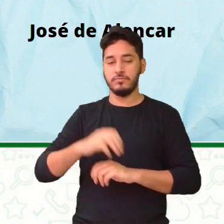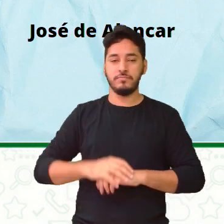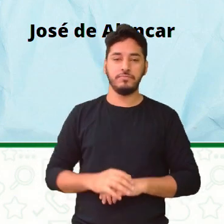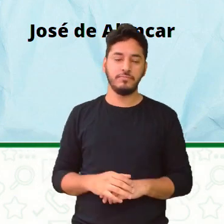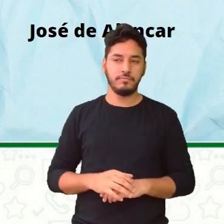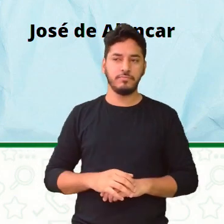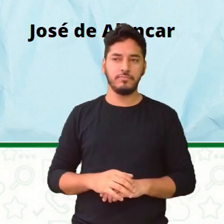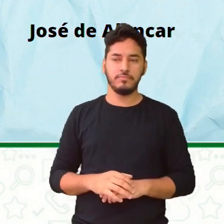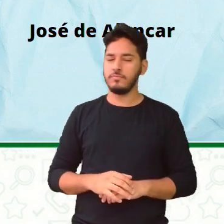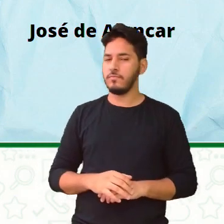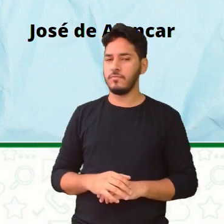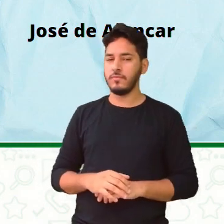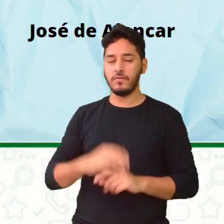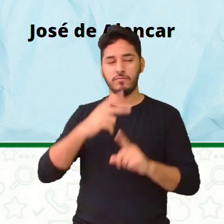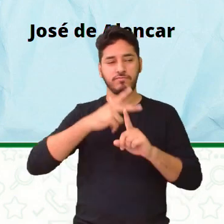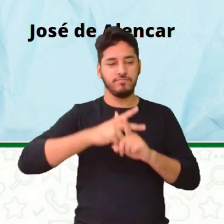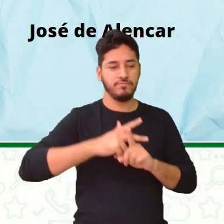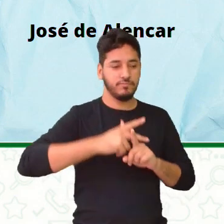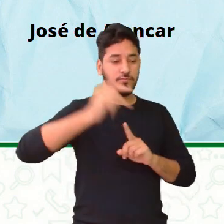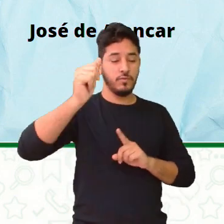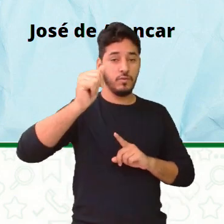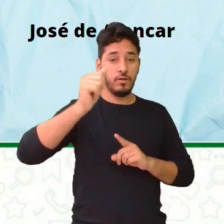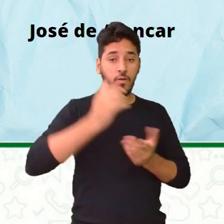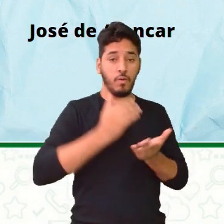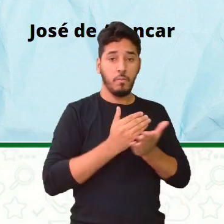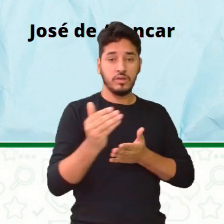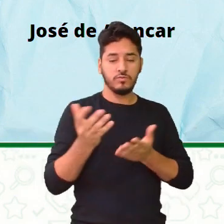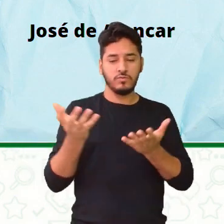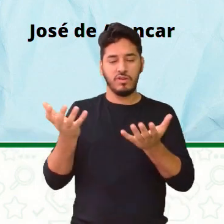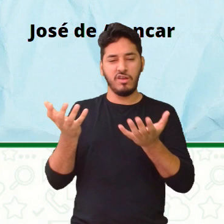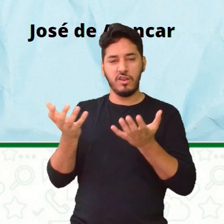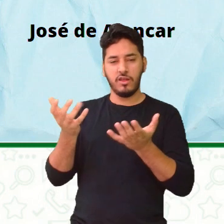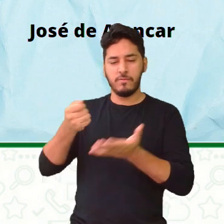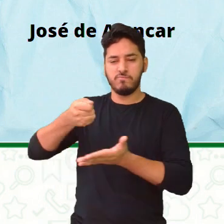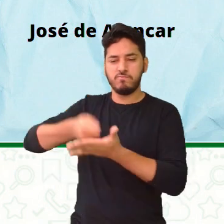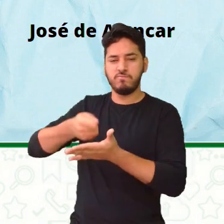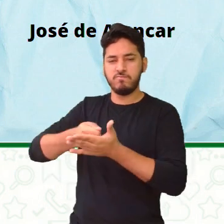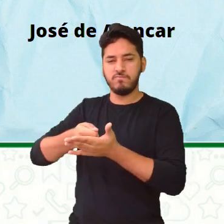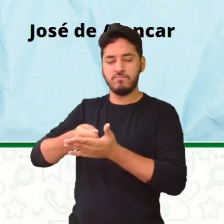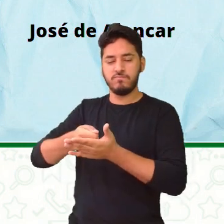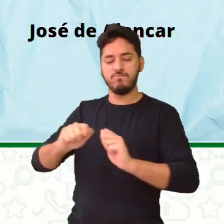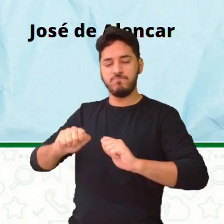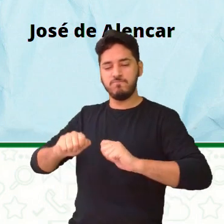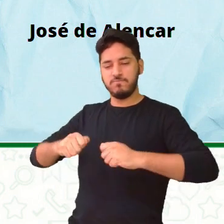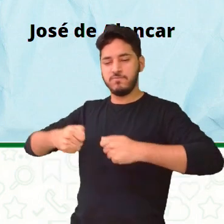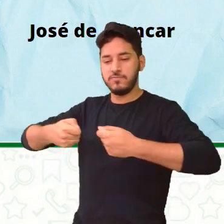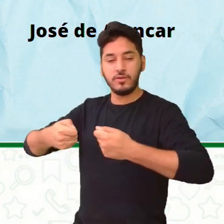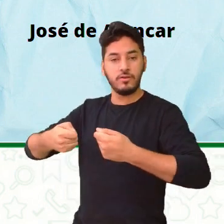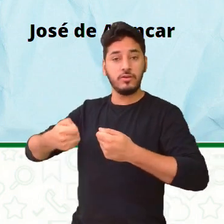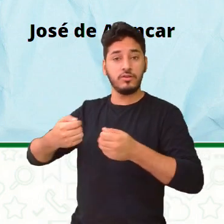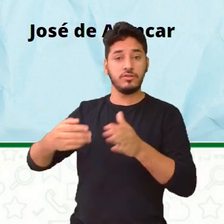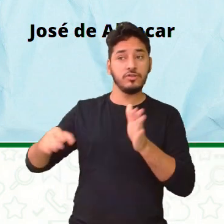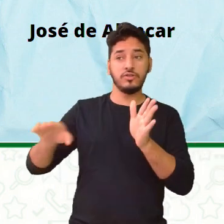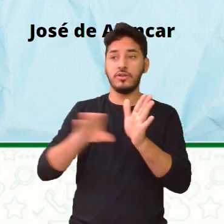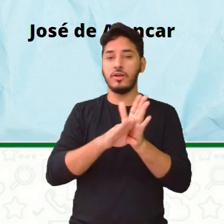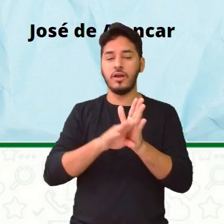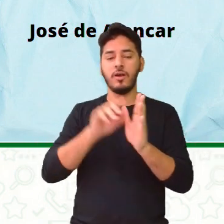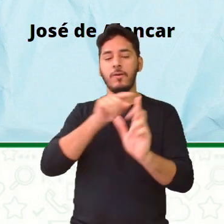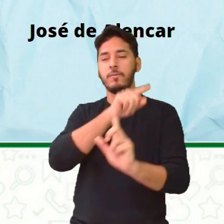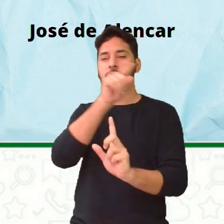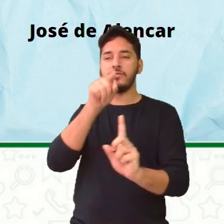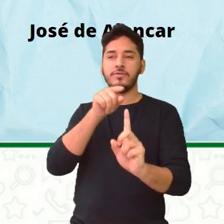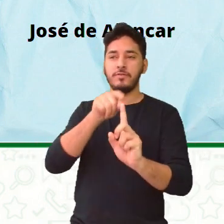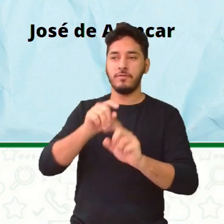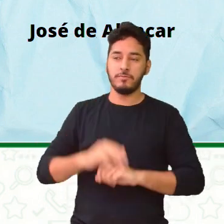seguinte: o sucesso nasce do querer, da determinação e da persistência em se chegar a um